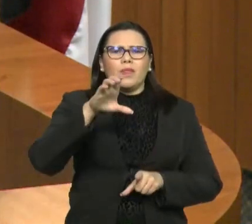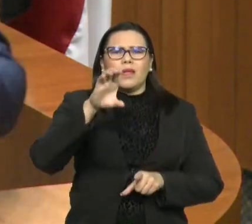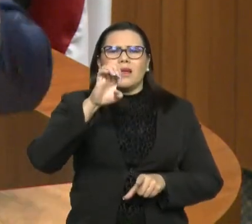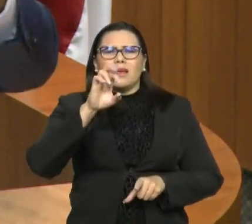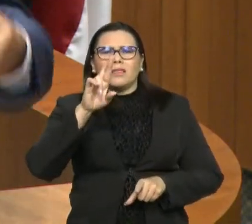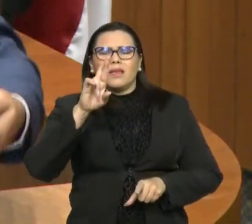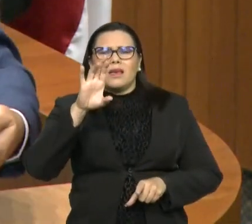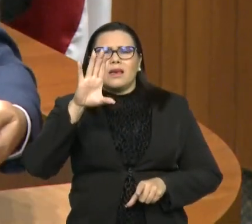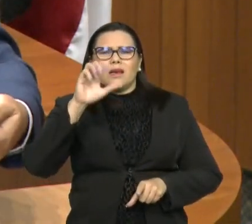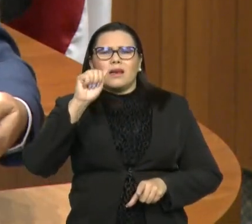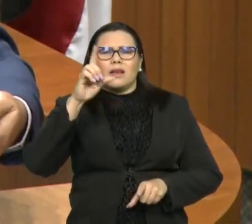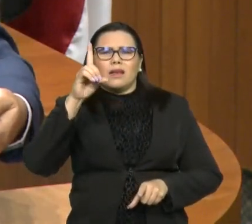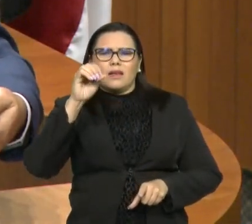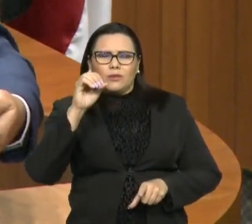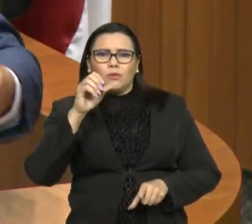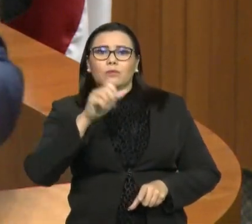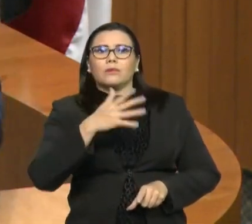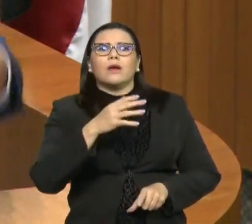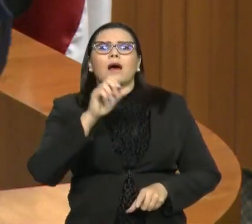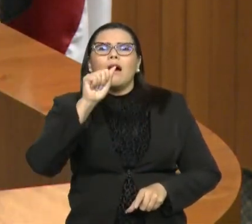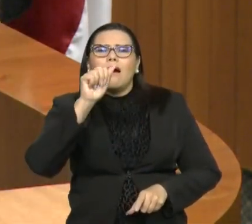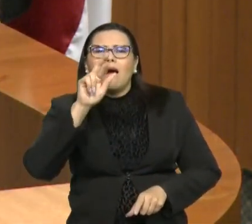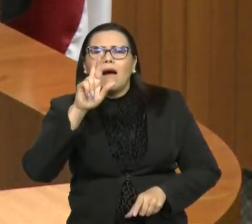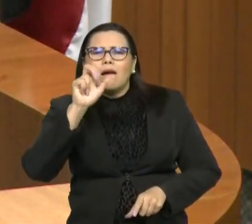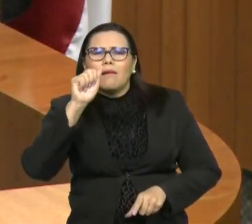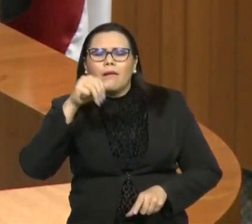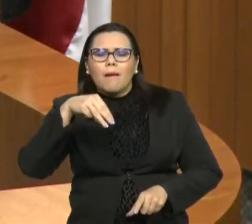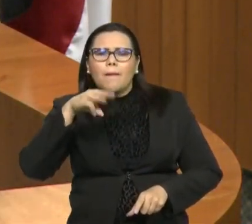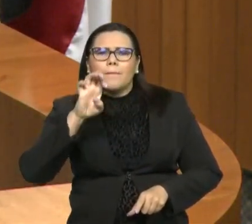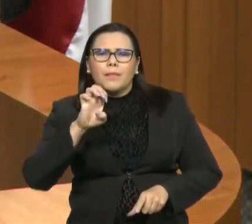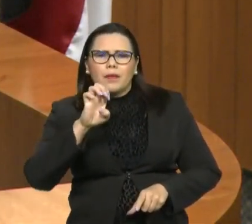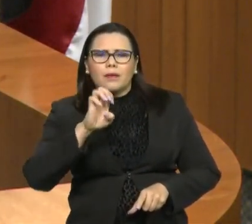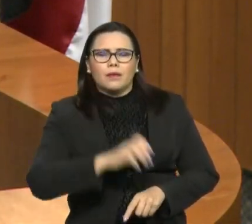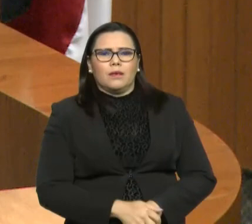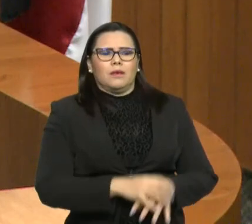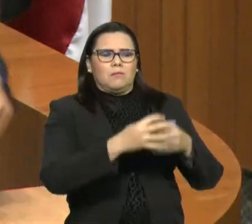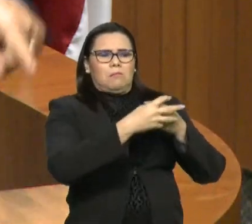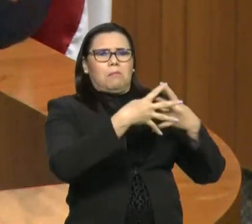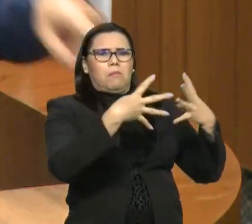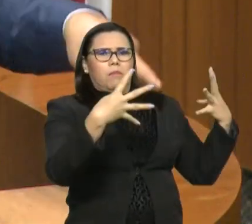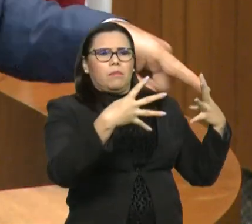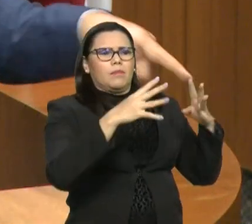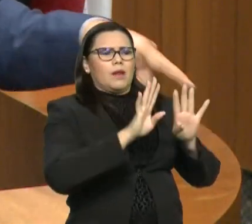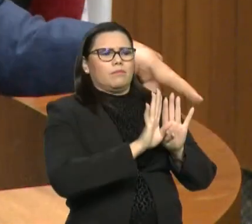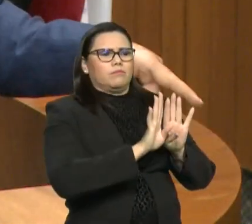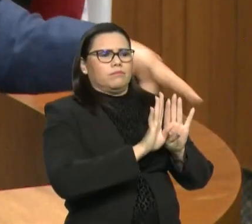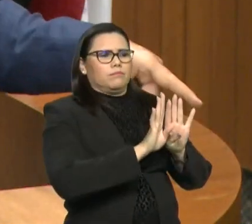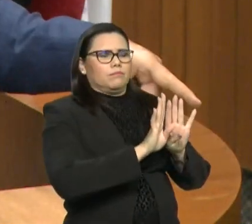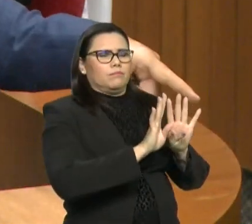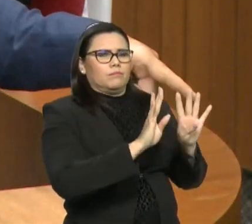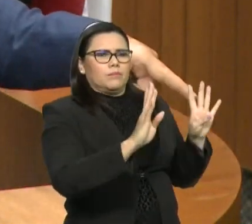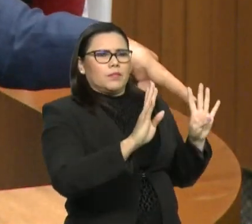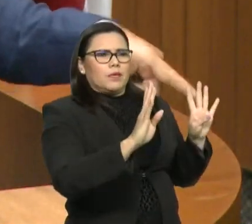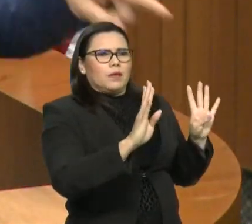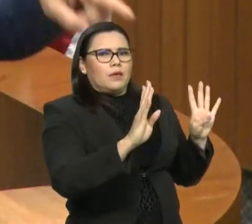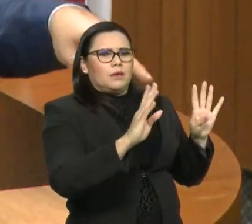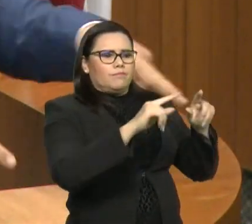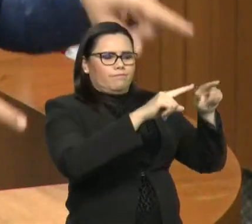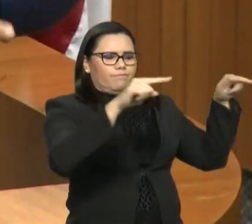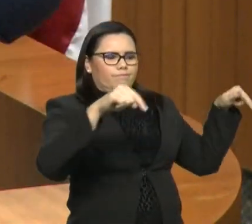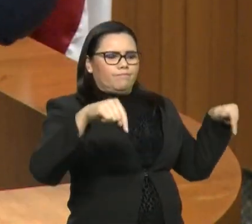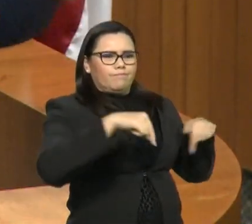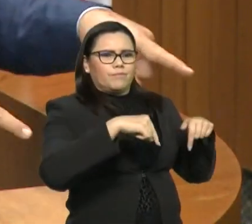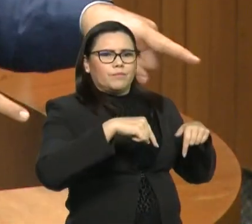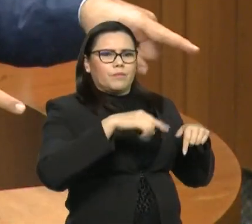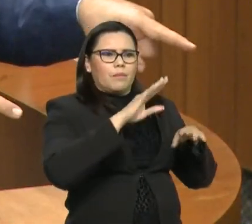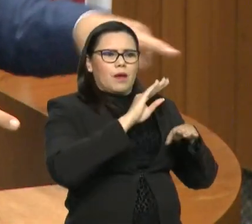a produção da carne. Ou seja, quem produz está pagando mais para produzir, Aristóteles. Quem produz